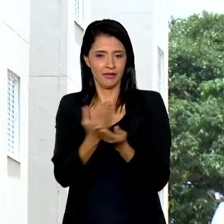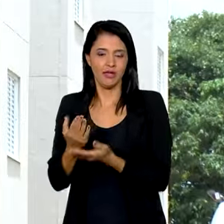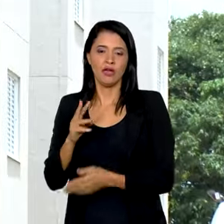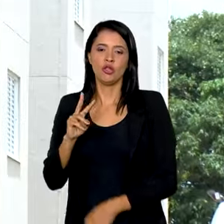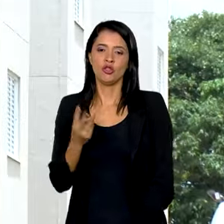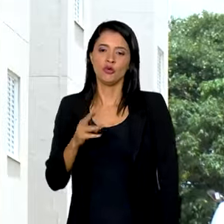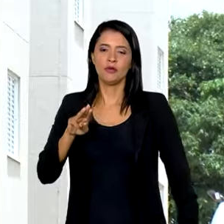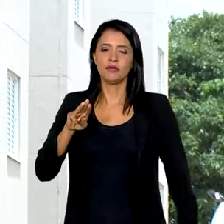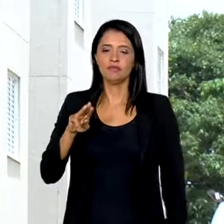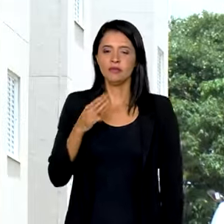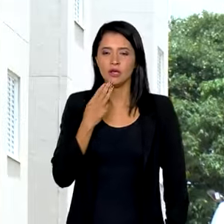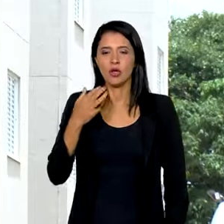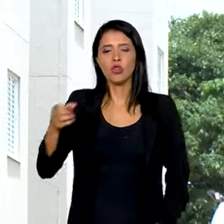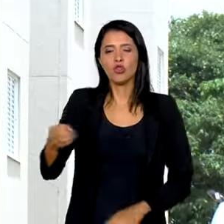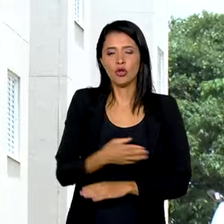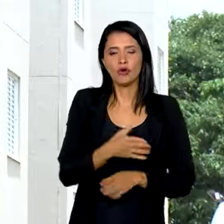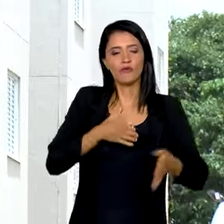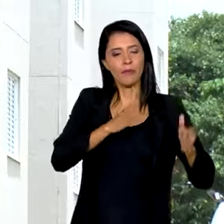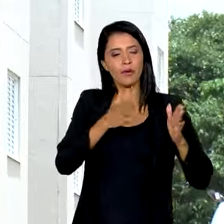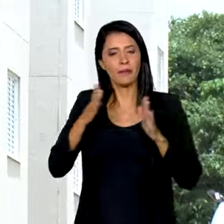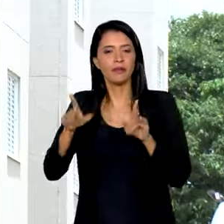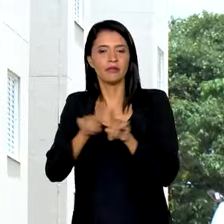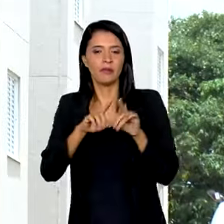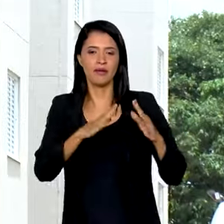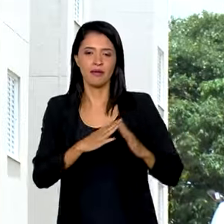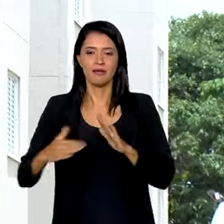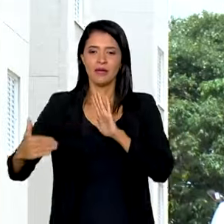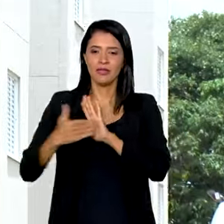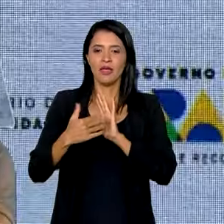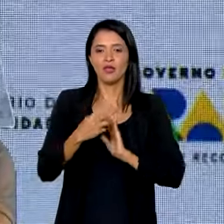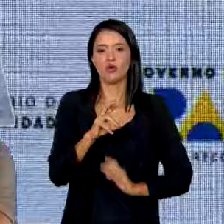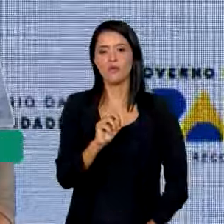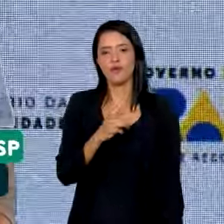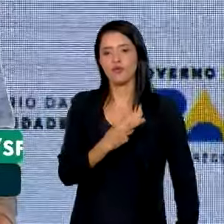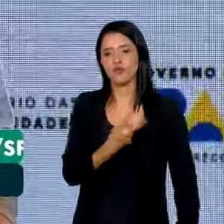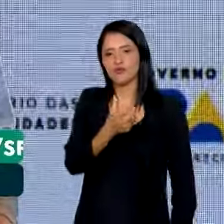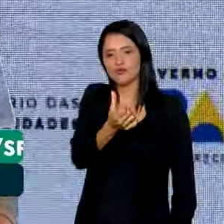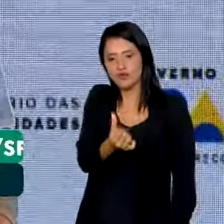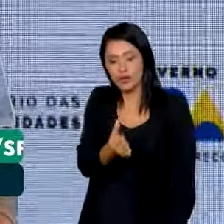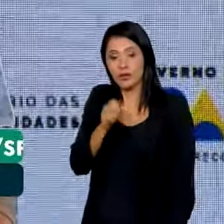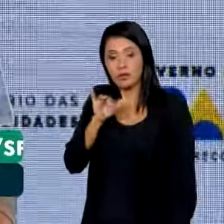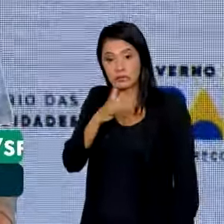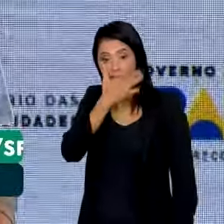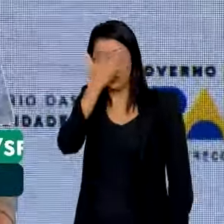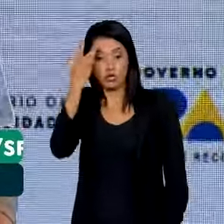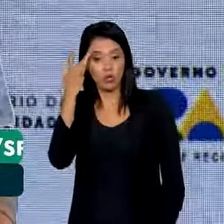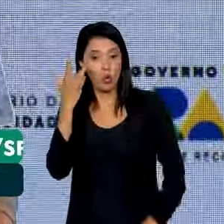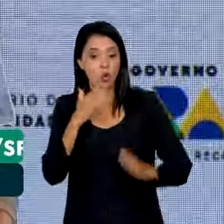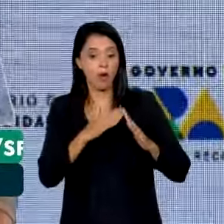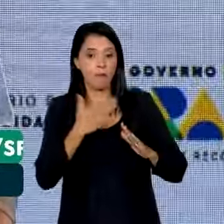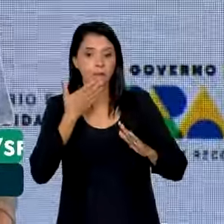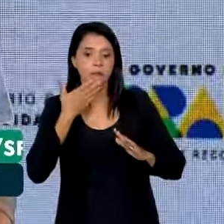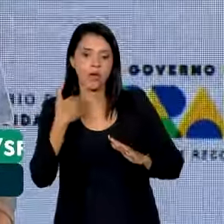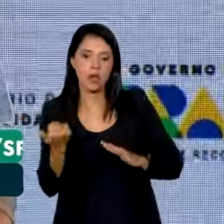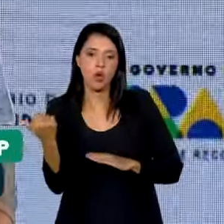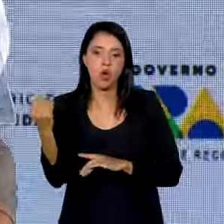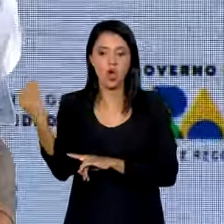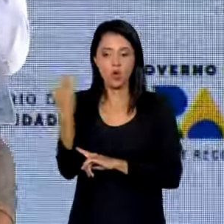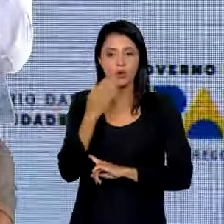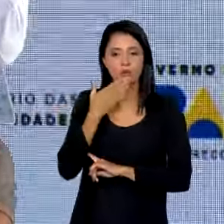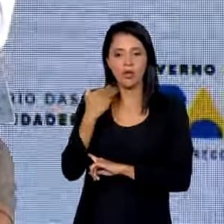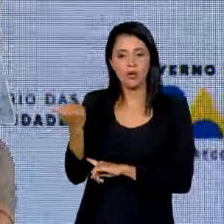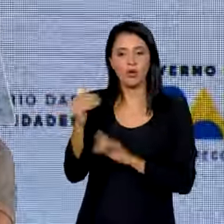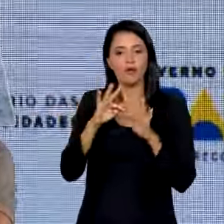2 milhões de novos apartamentos e casas até 2026. Se as pessoas moram melhor, cuidam melhor da sua